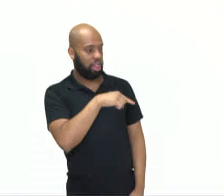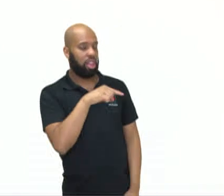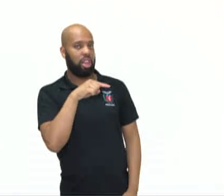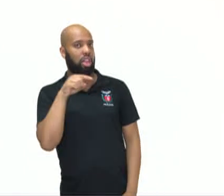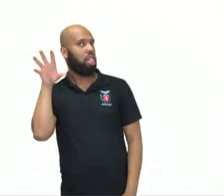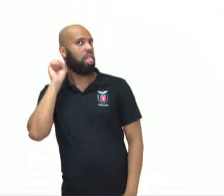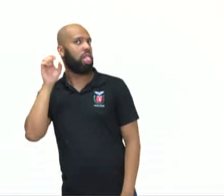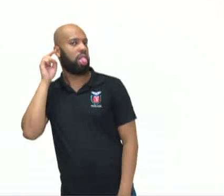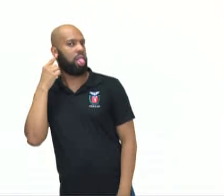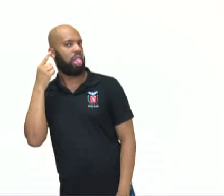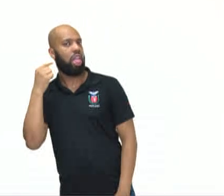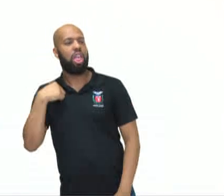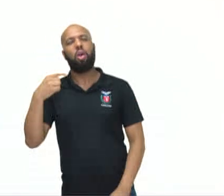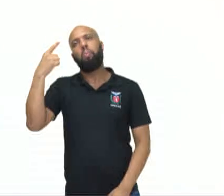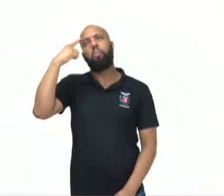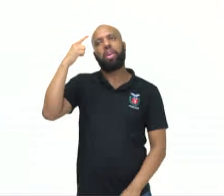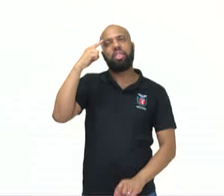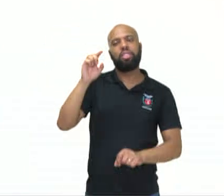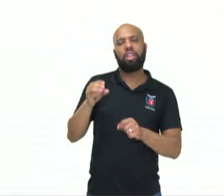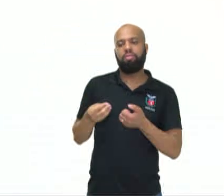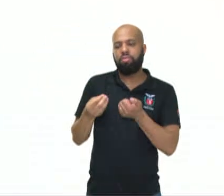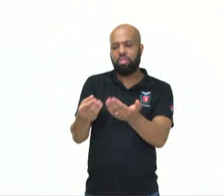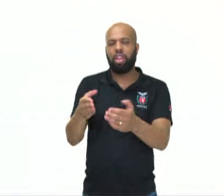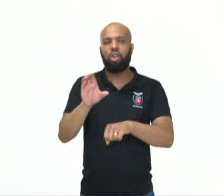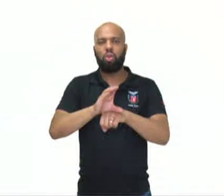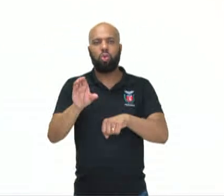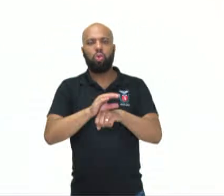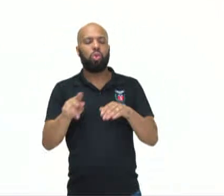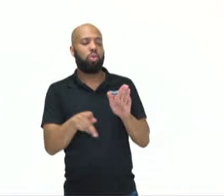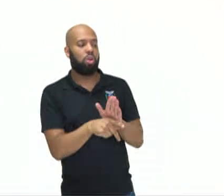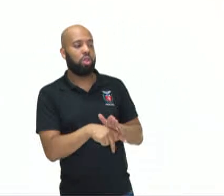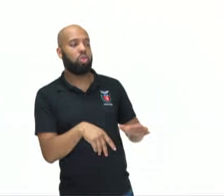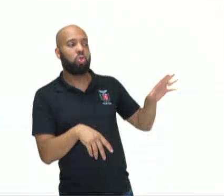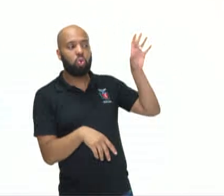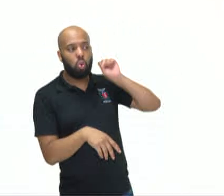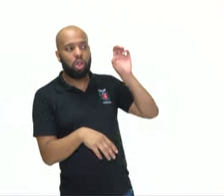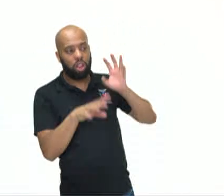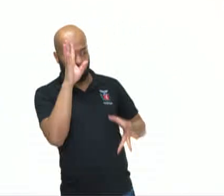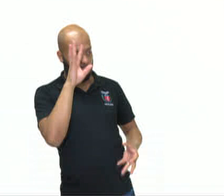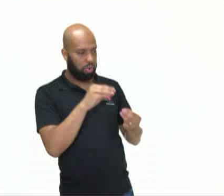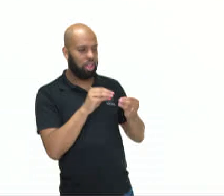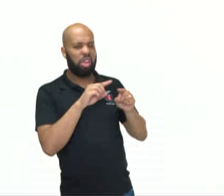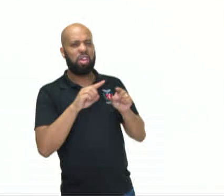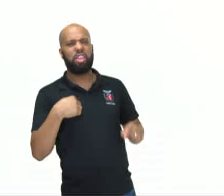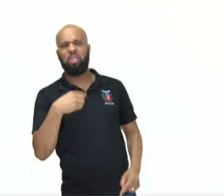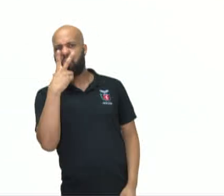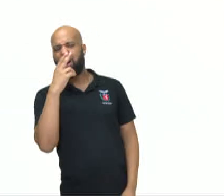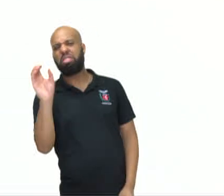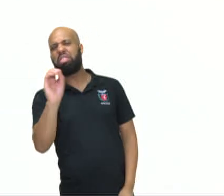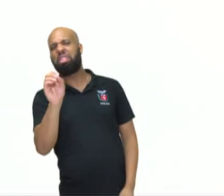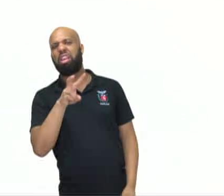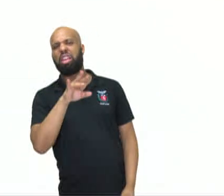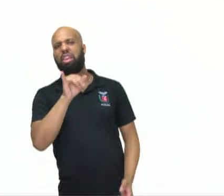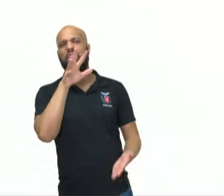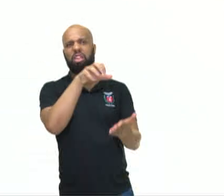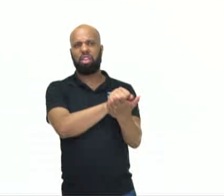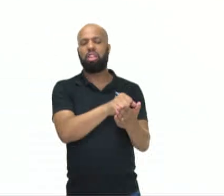Pensei em oferecer um curso de escutatória, mas acho que ninguém vai se